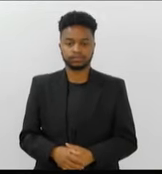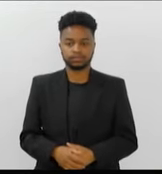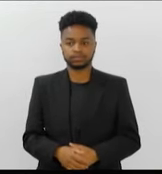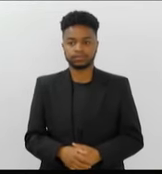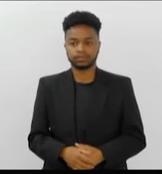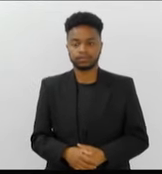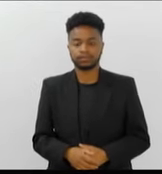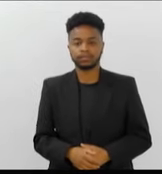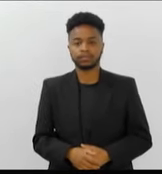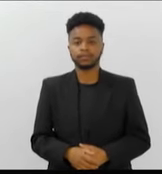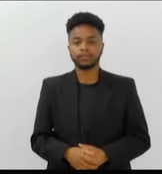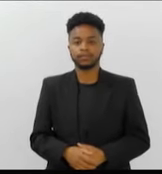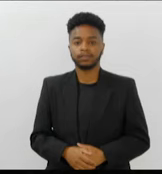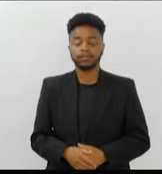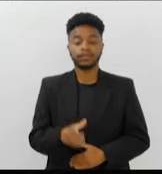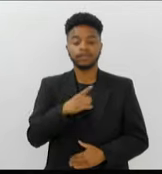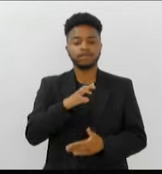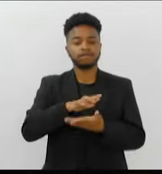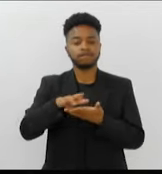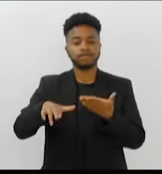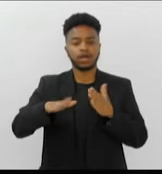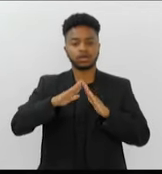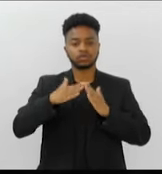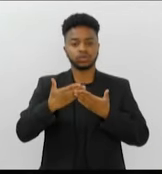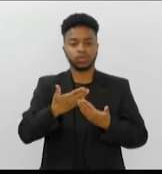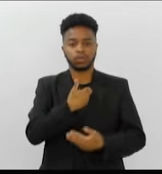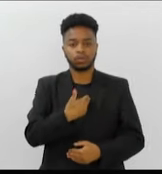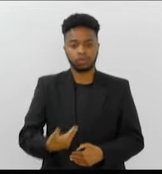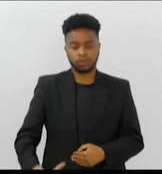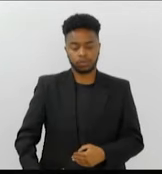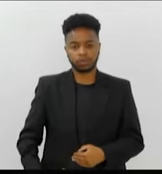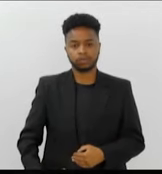São centenas de colégios públicos